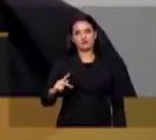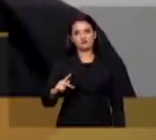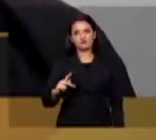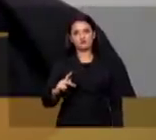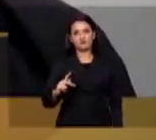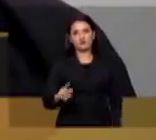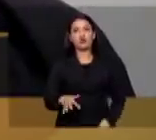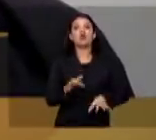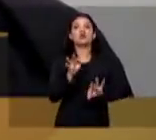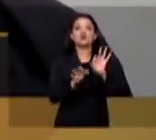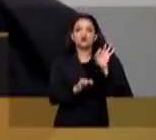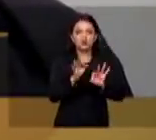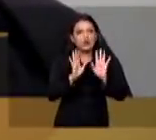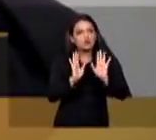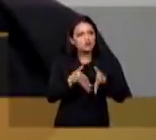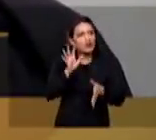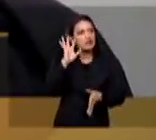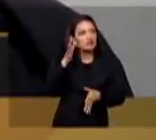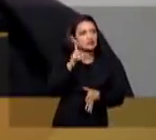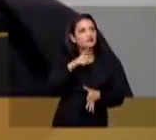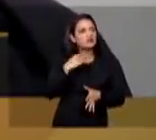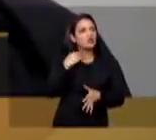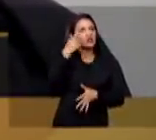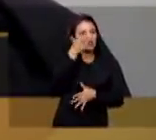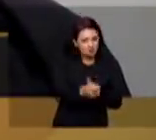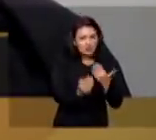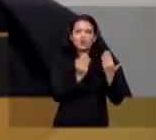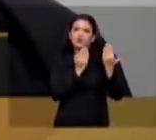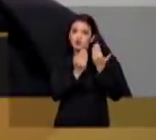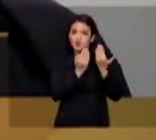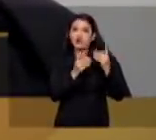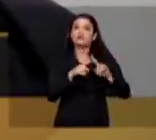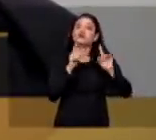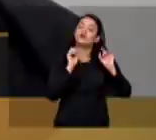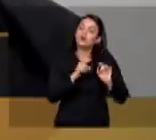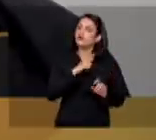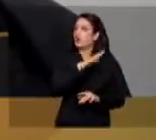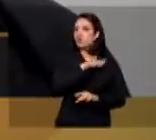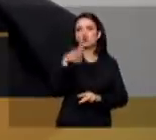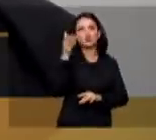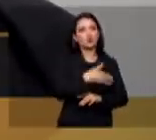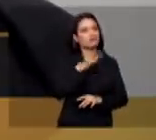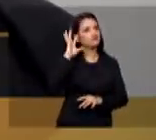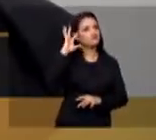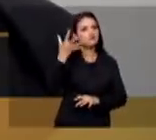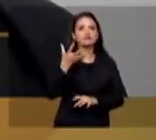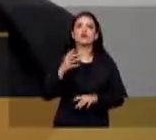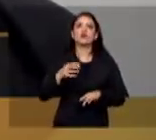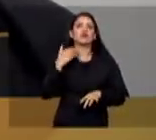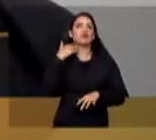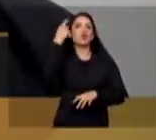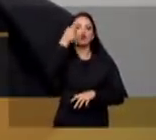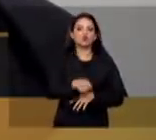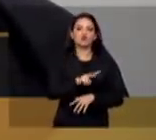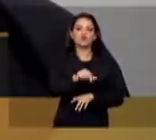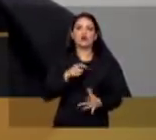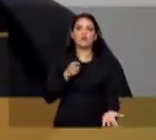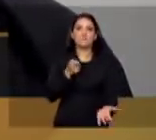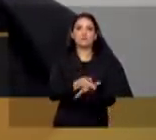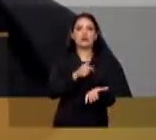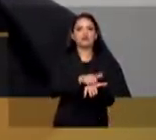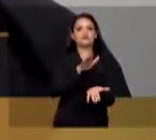Julgada procedente a suspeição, ficarão nulos os atos do processo principal, pagando o juiz as custas, no caso de